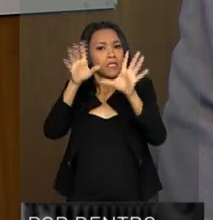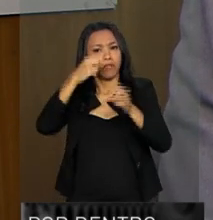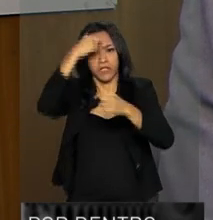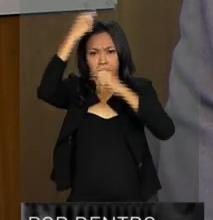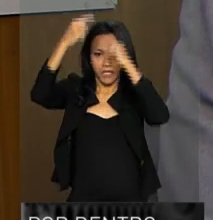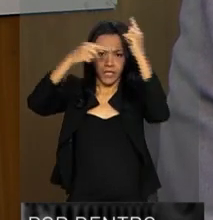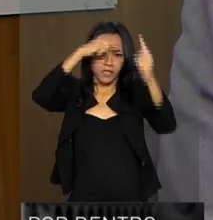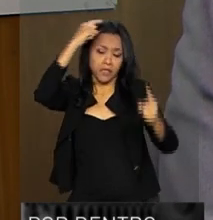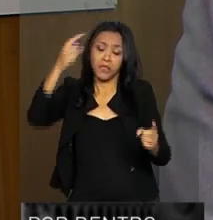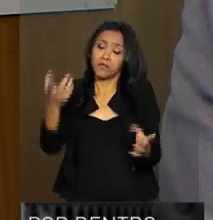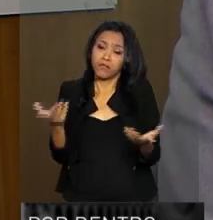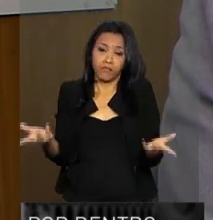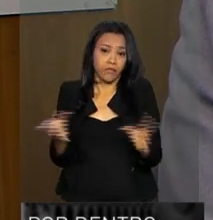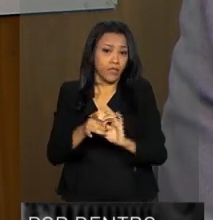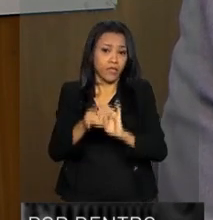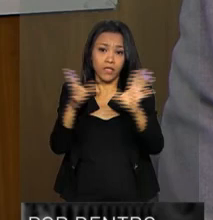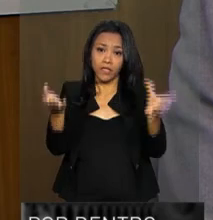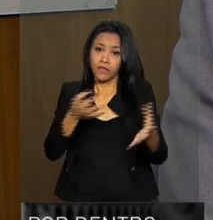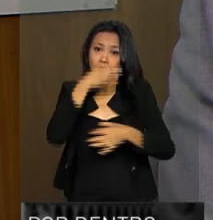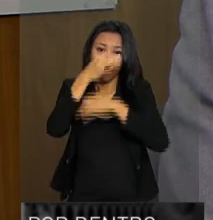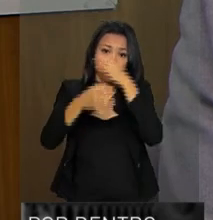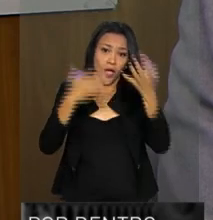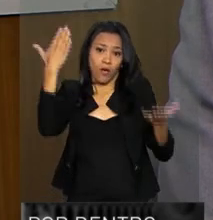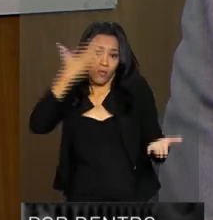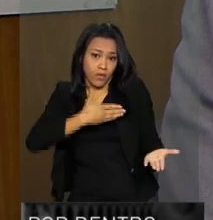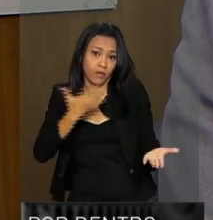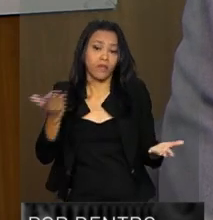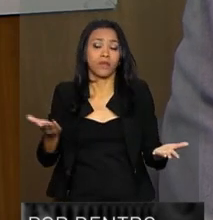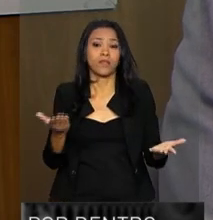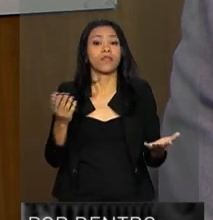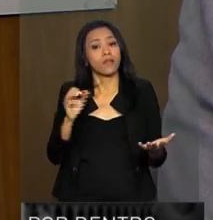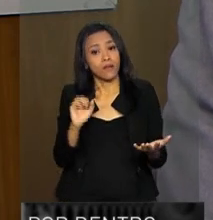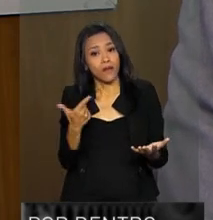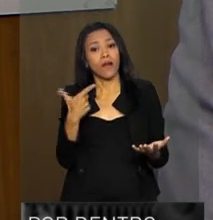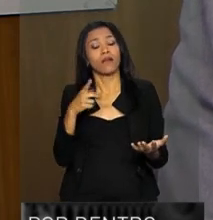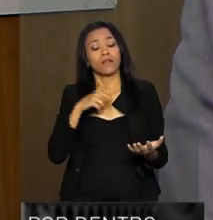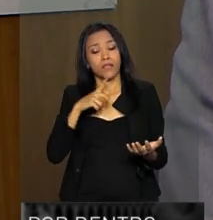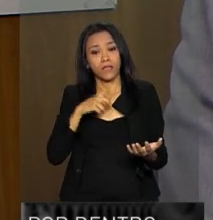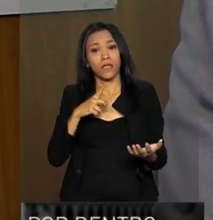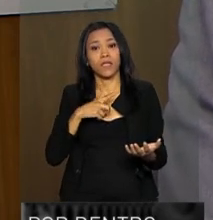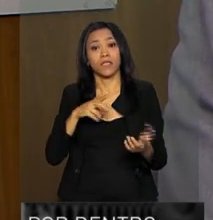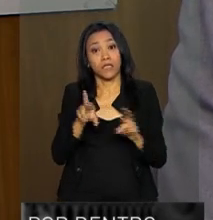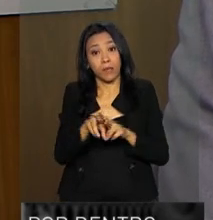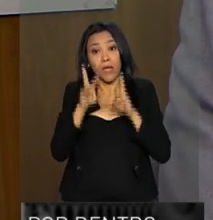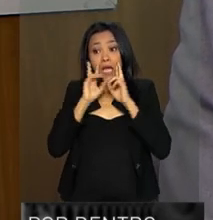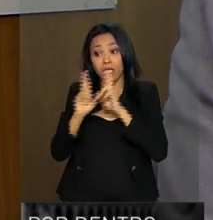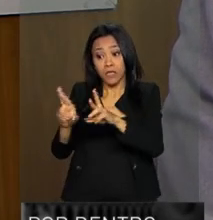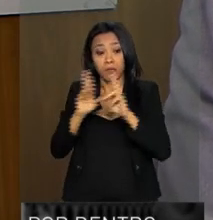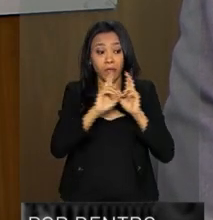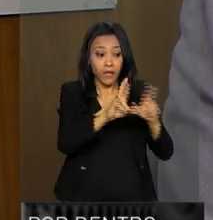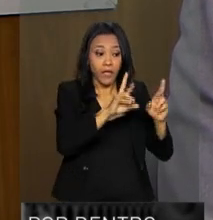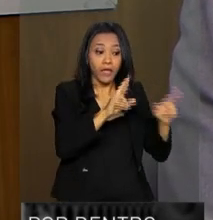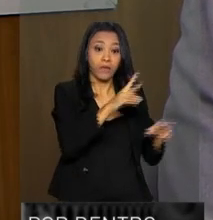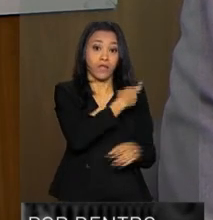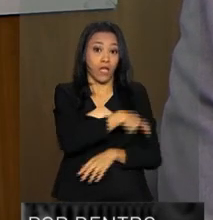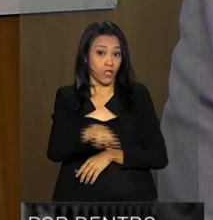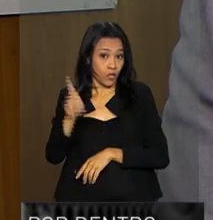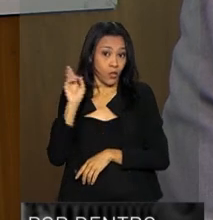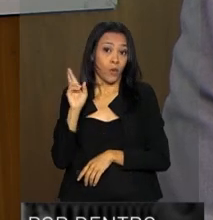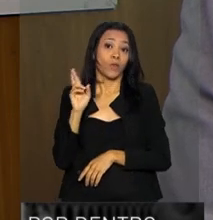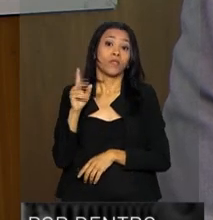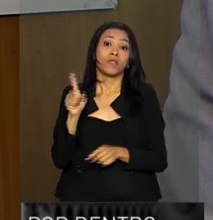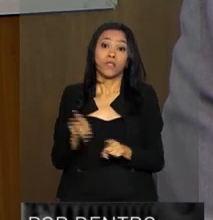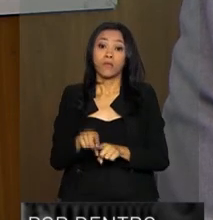manifestação ao mesmo tempo claro que também estabelece o princípio da liberdade do respeito às religiões e também da proteção